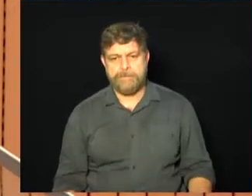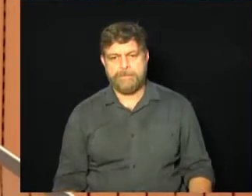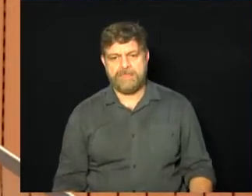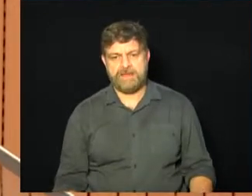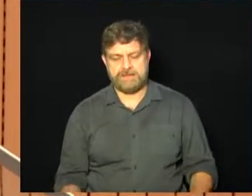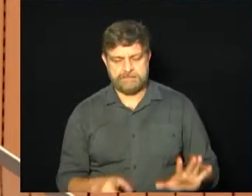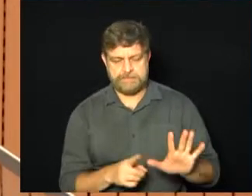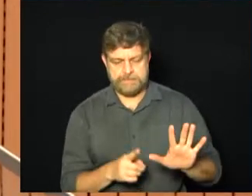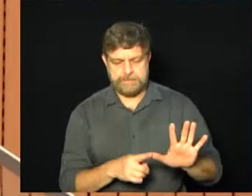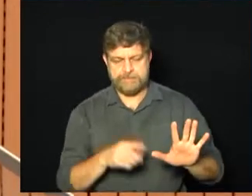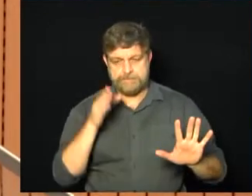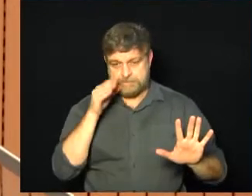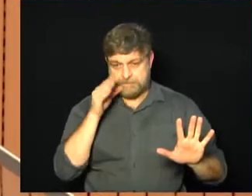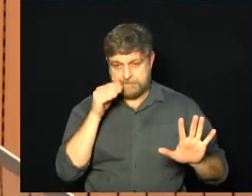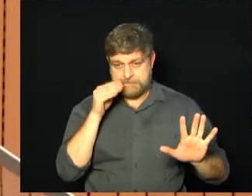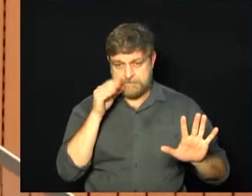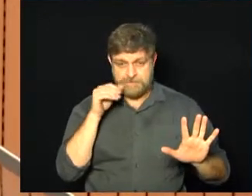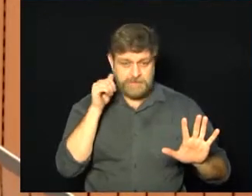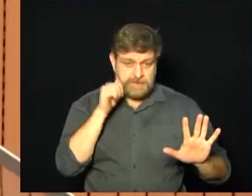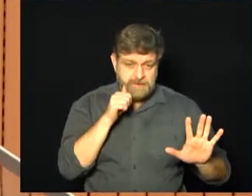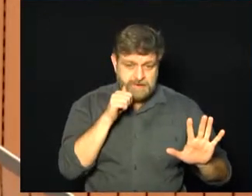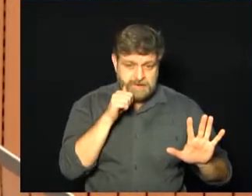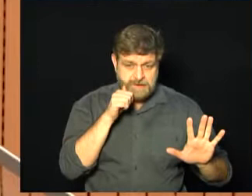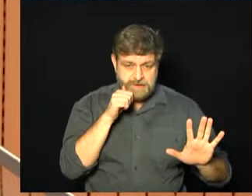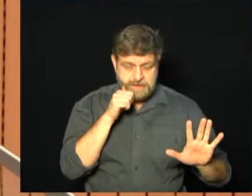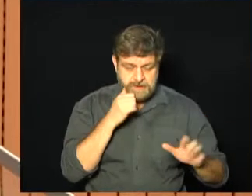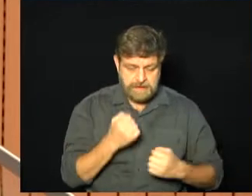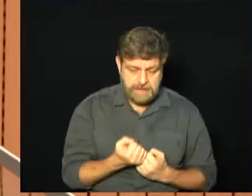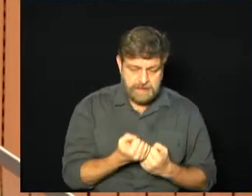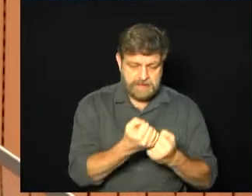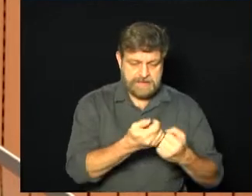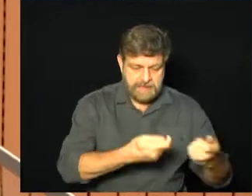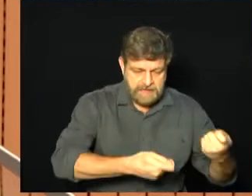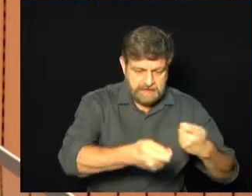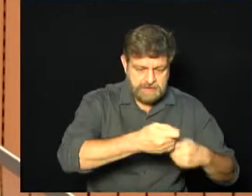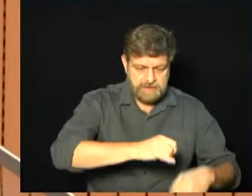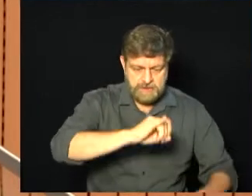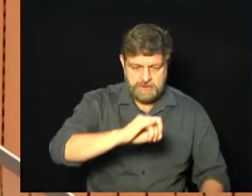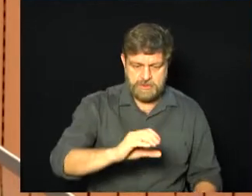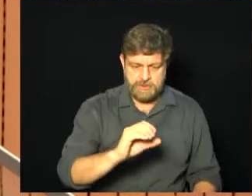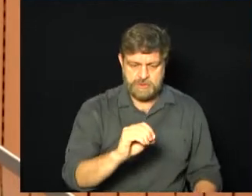também a funcionária auxiliar administrativa Josiane Bertoli.